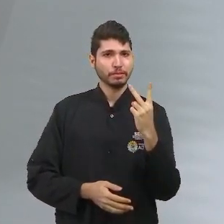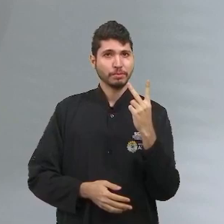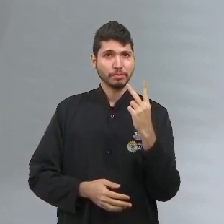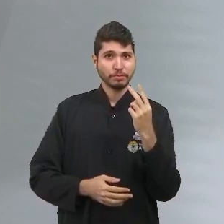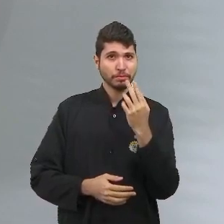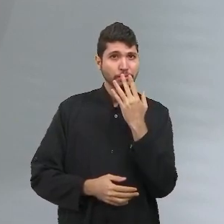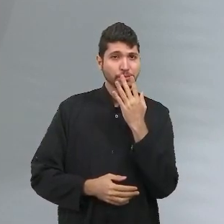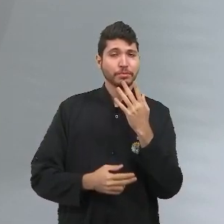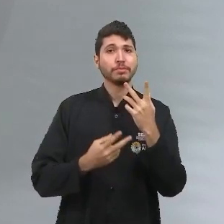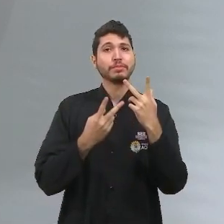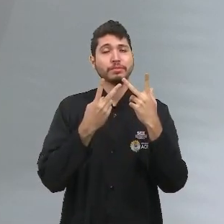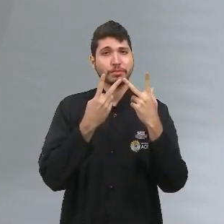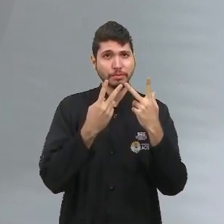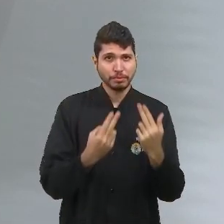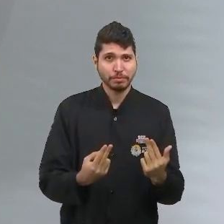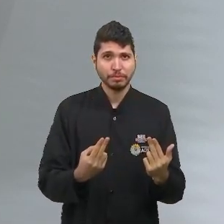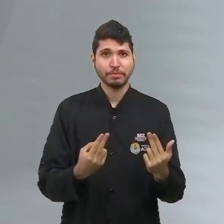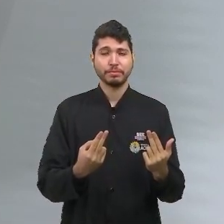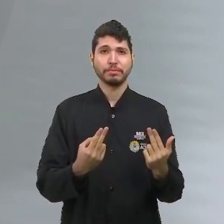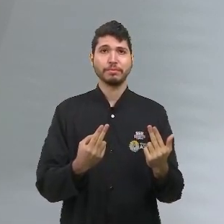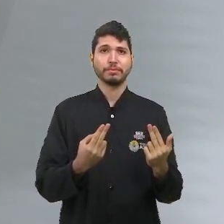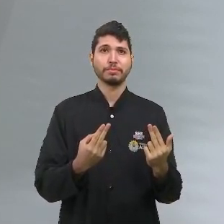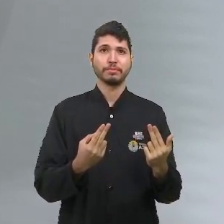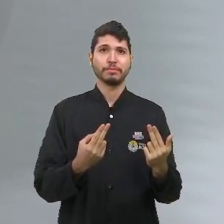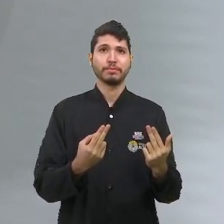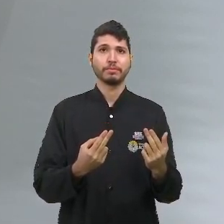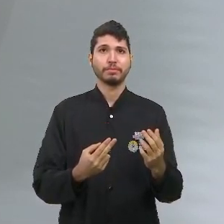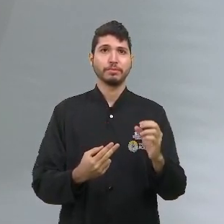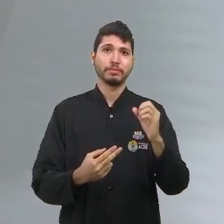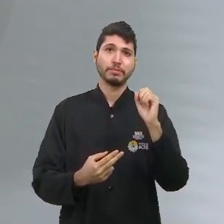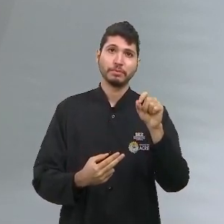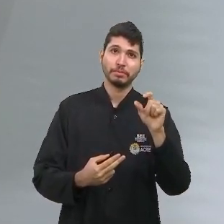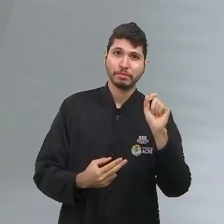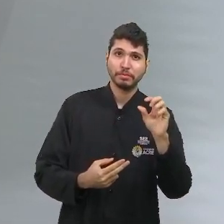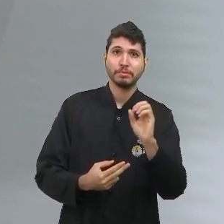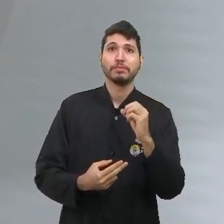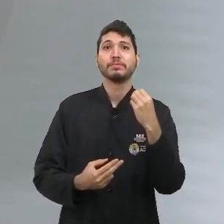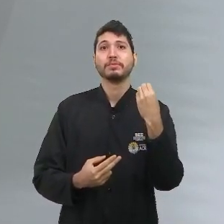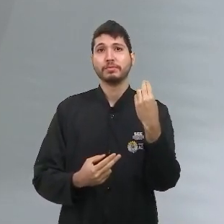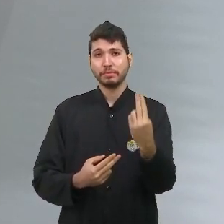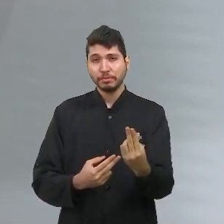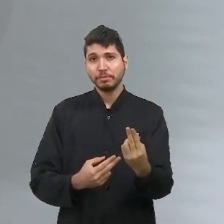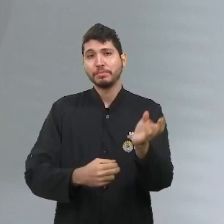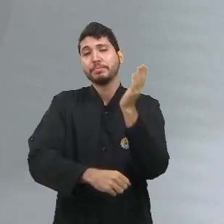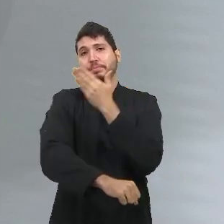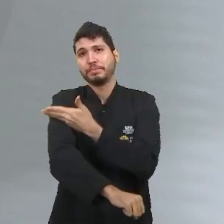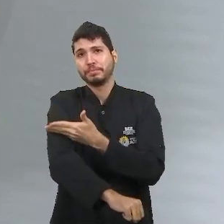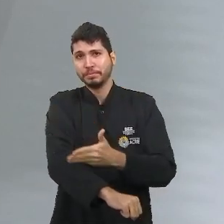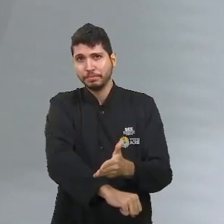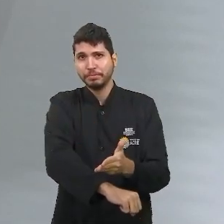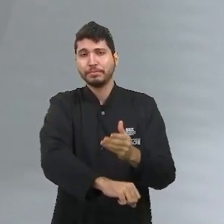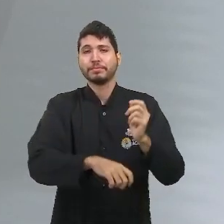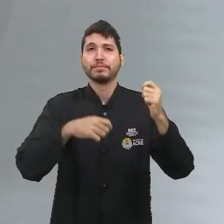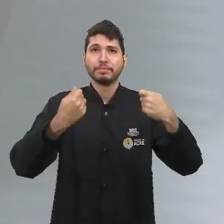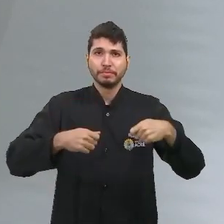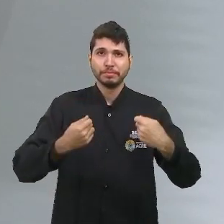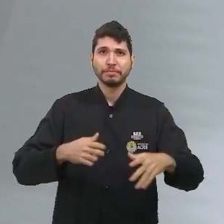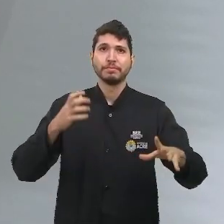cor. Ou as duas são azuis, ou as duas são brancas. Então vou ter que